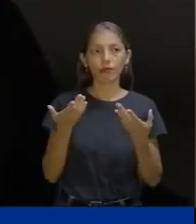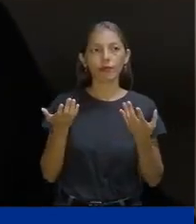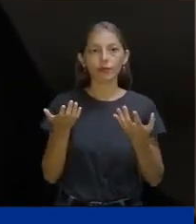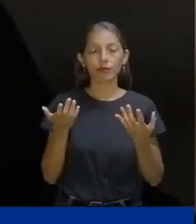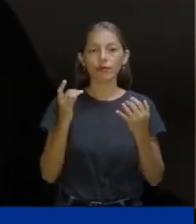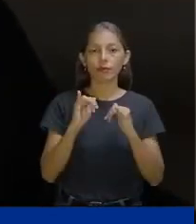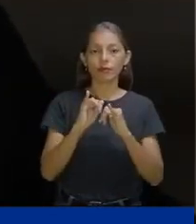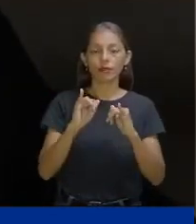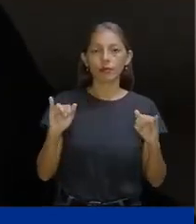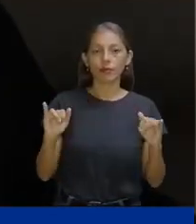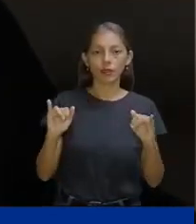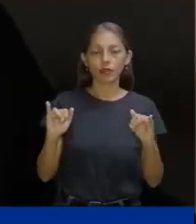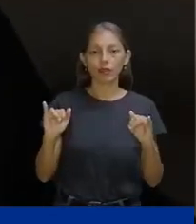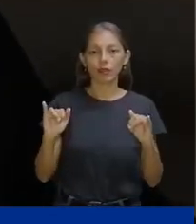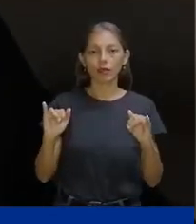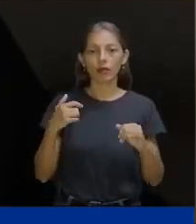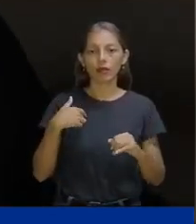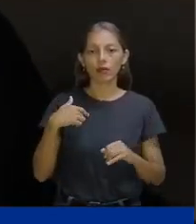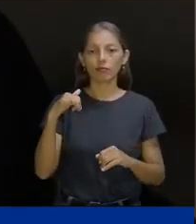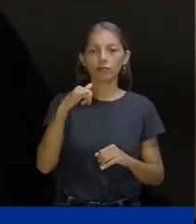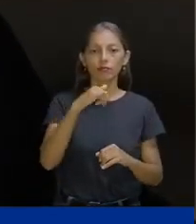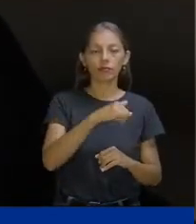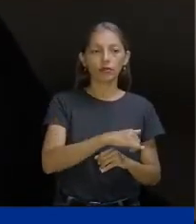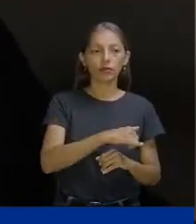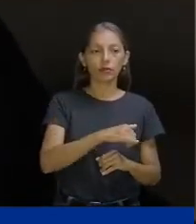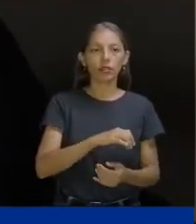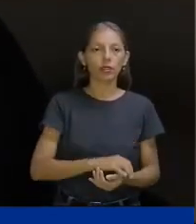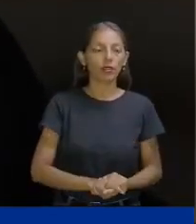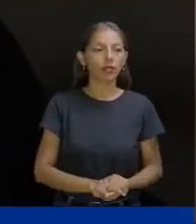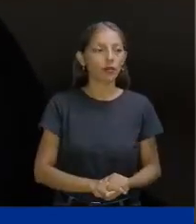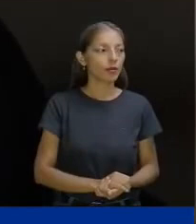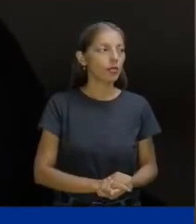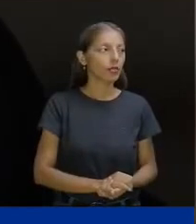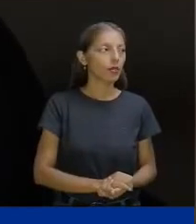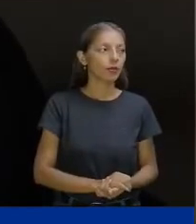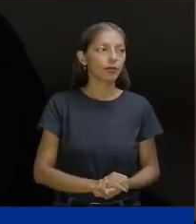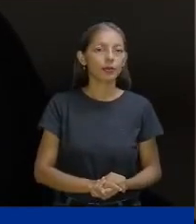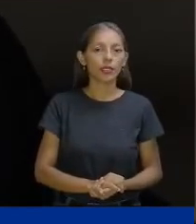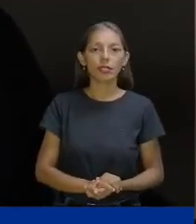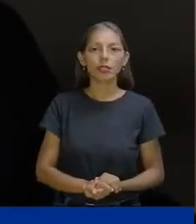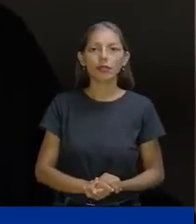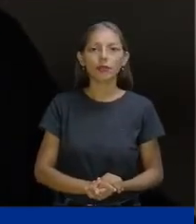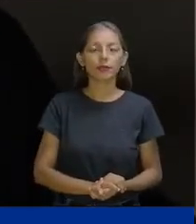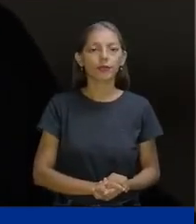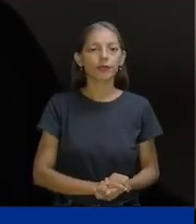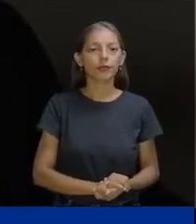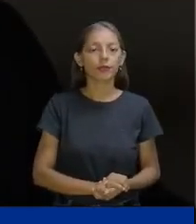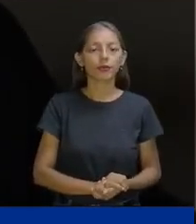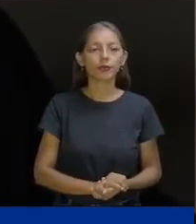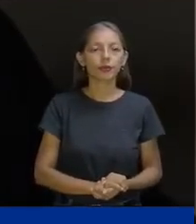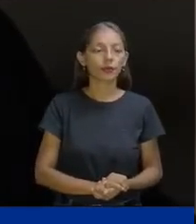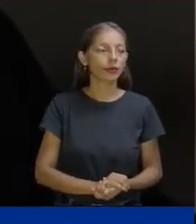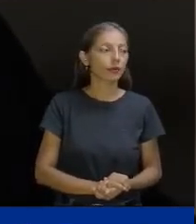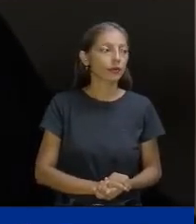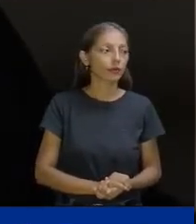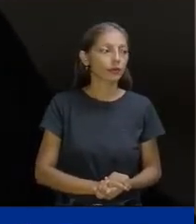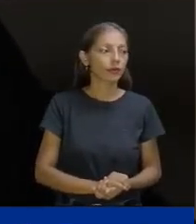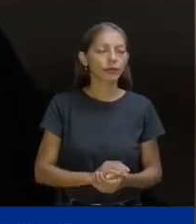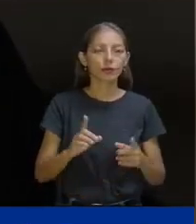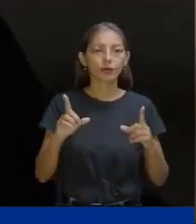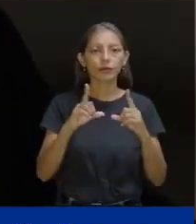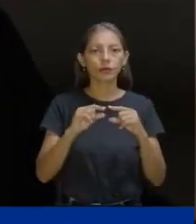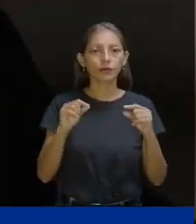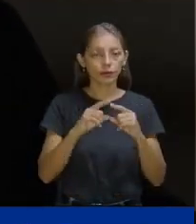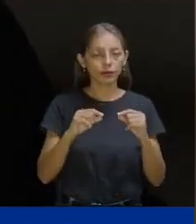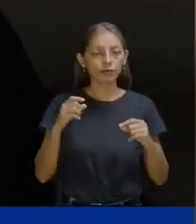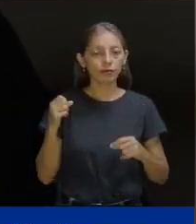do TRE. Para Brasília e na segunda e terça tivemos junto ao ministro Alexandre de Moraes e a ministra Carmen